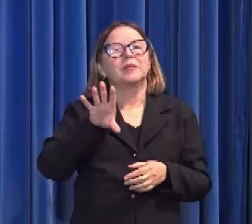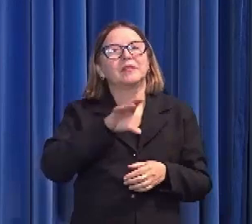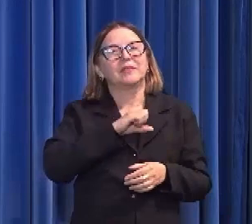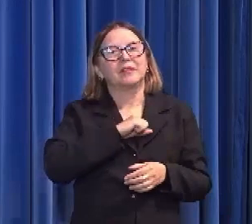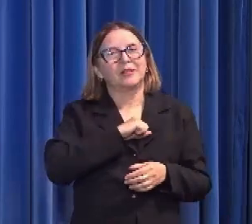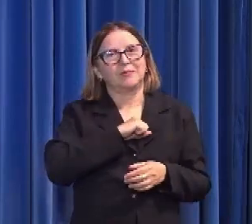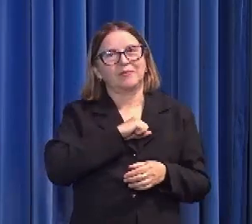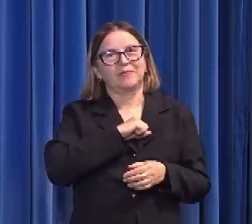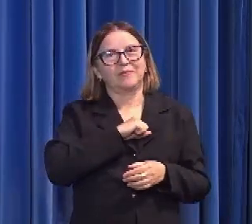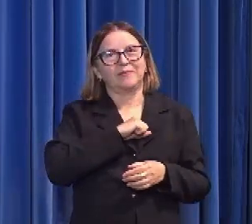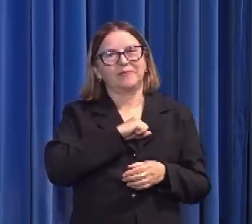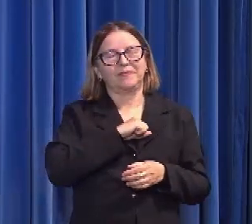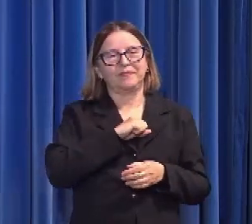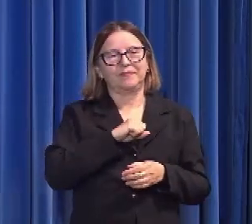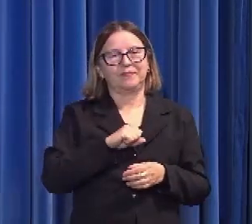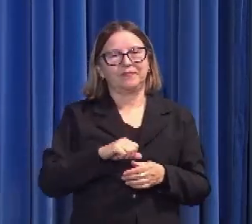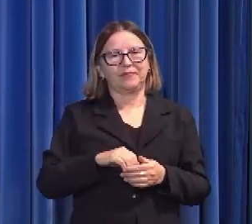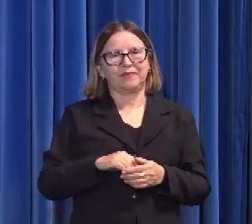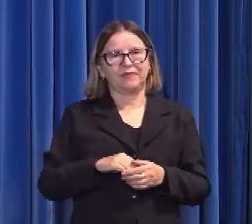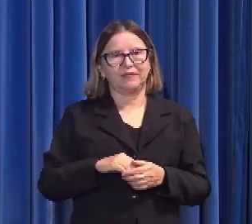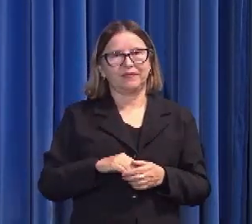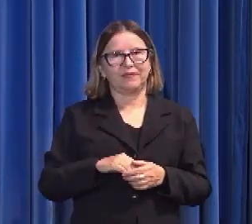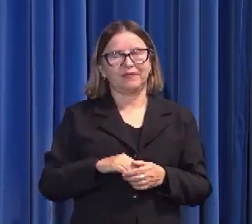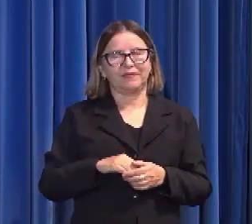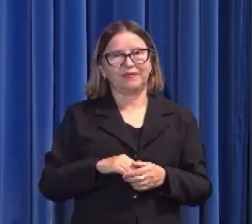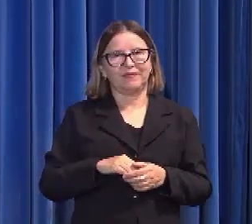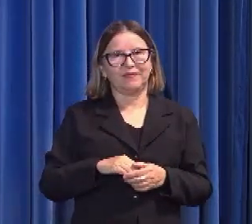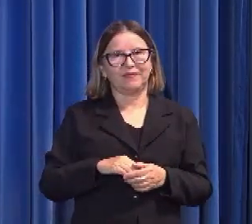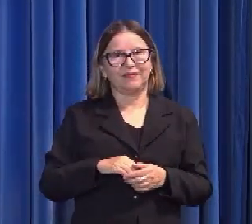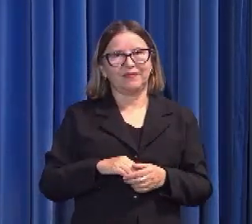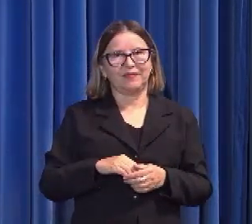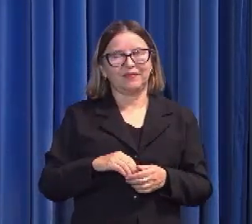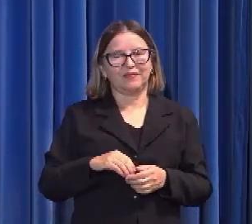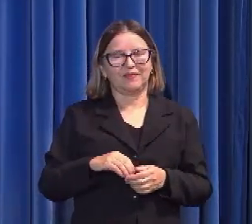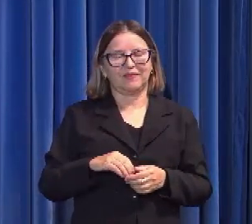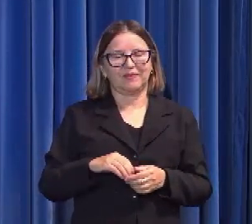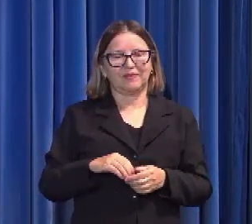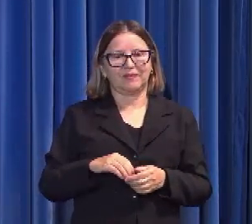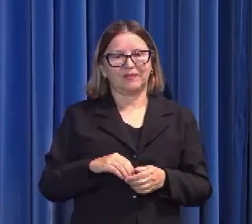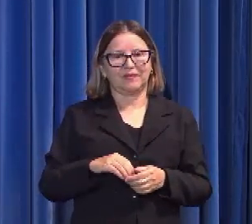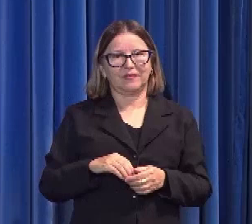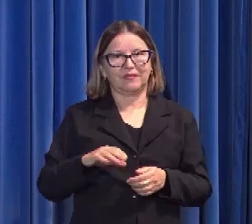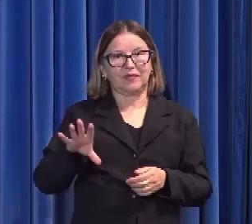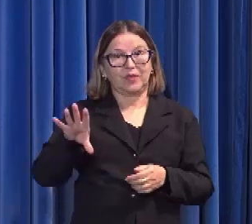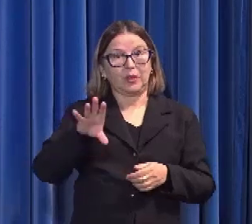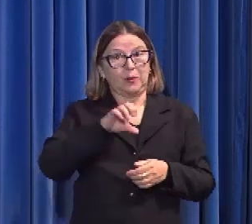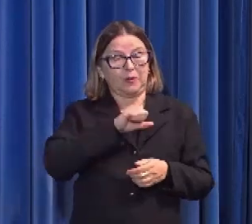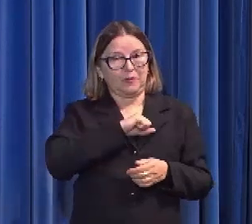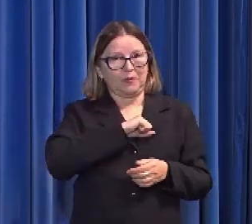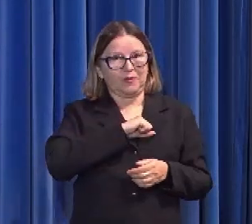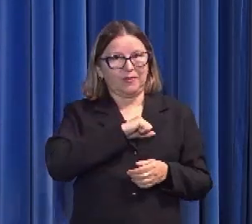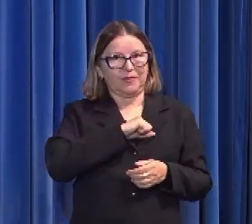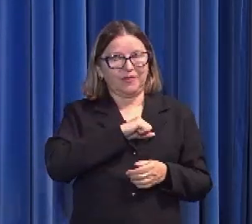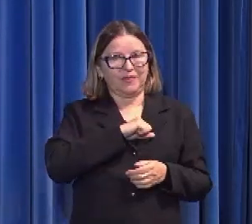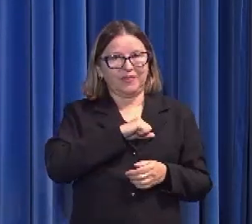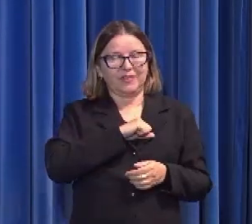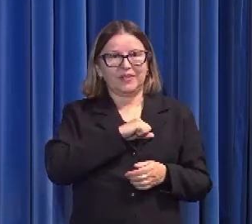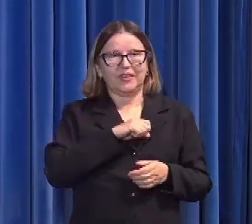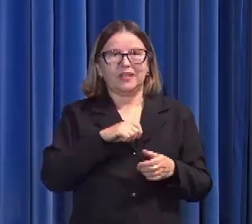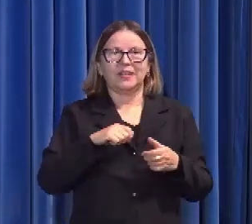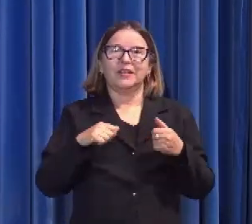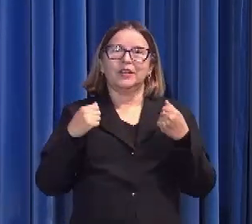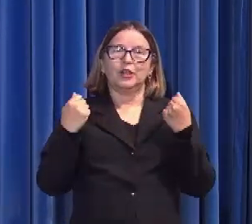amor é o amor deles deve ter ser de tal natureza que eles